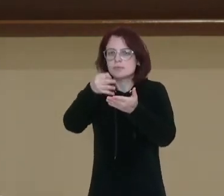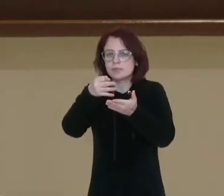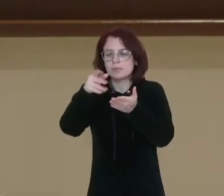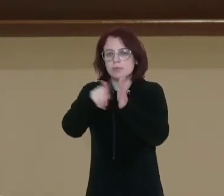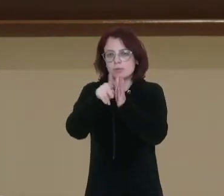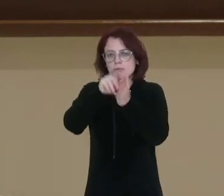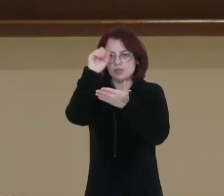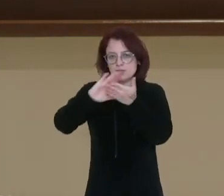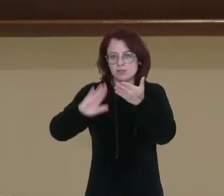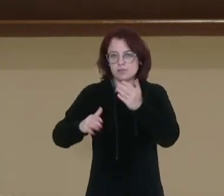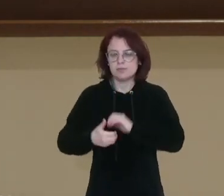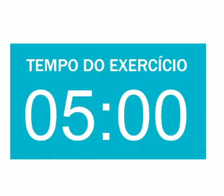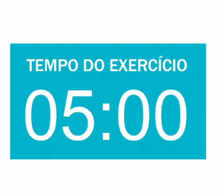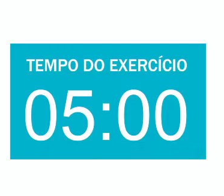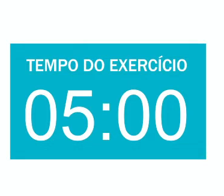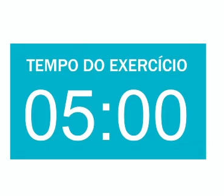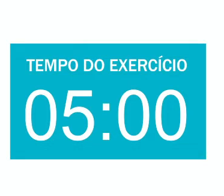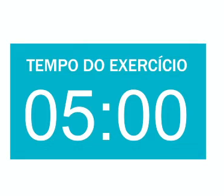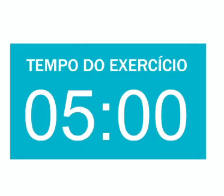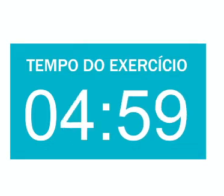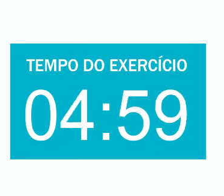atividade mão na massa para vocês.